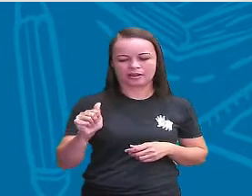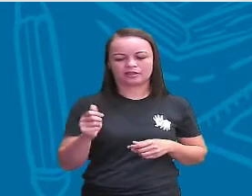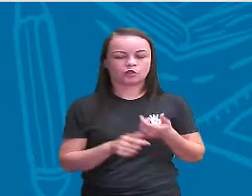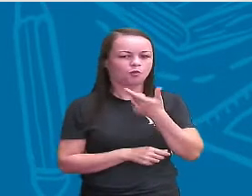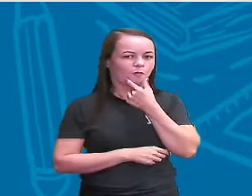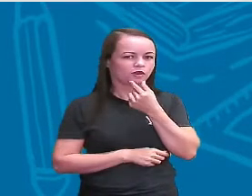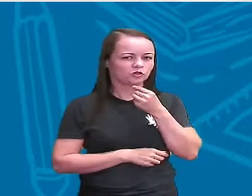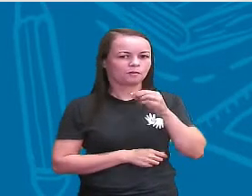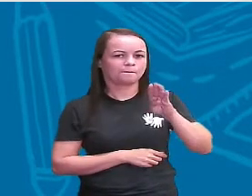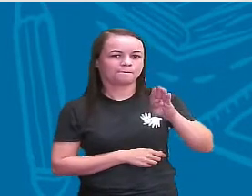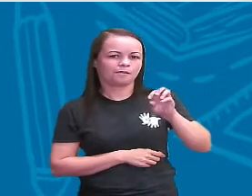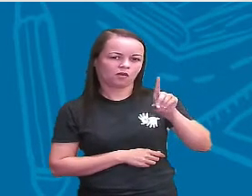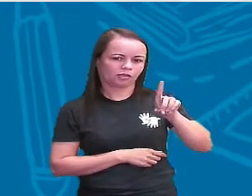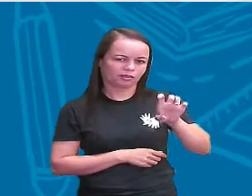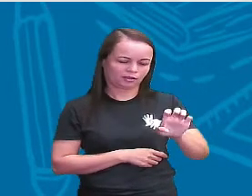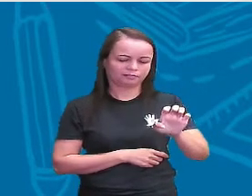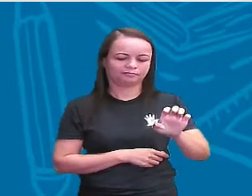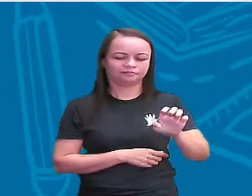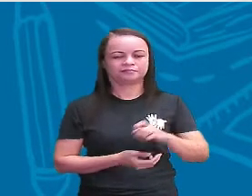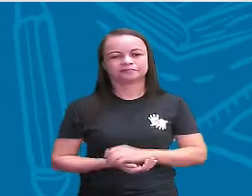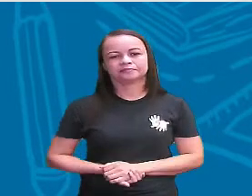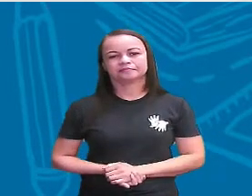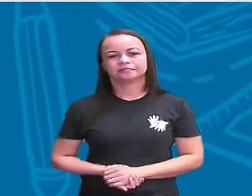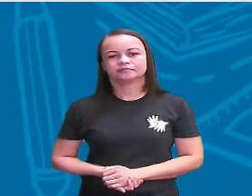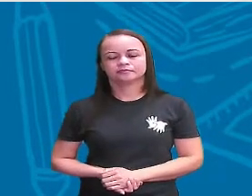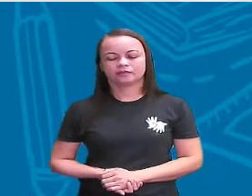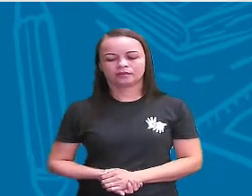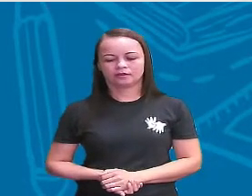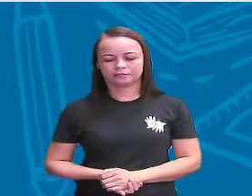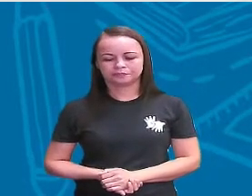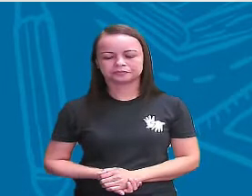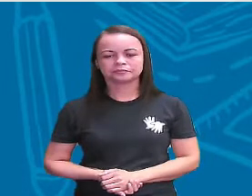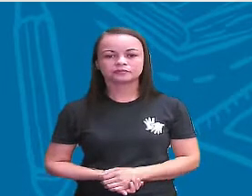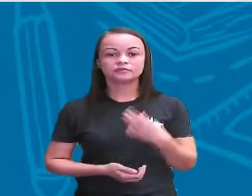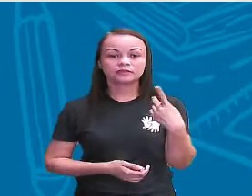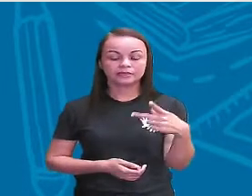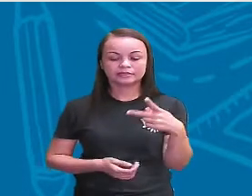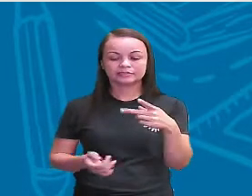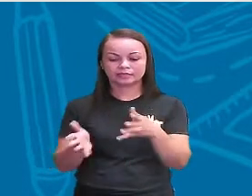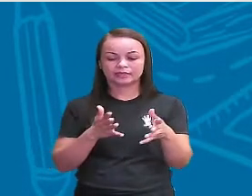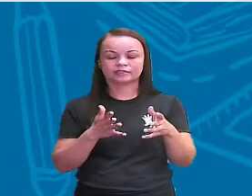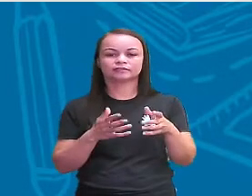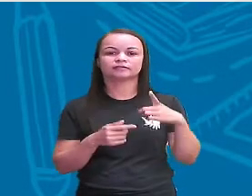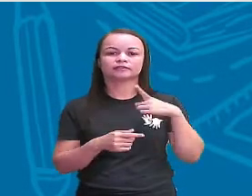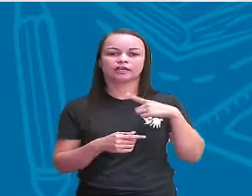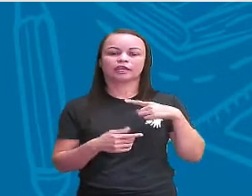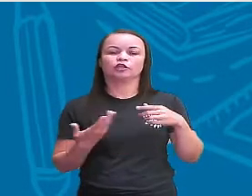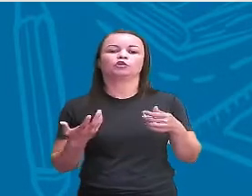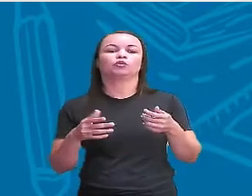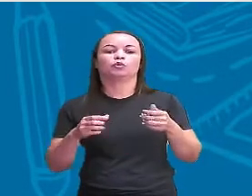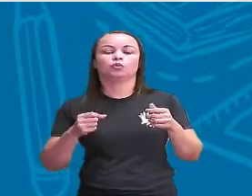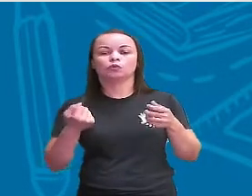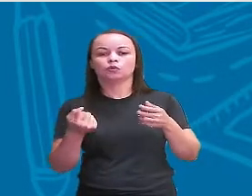seu masculino. Tá bom? Isso aí a gente chama de Gênero